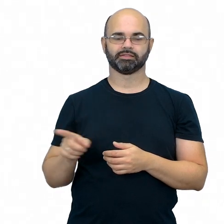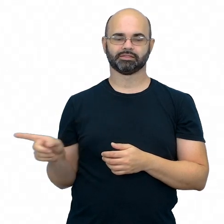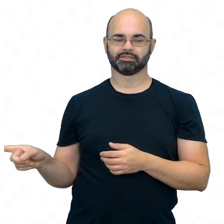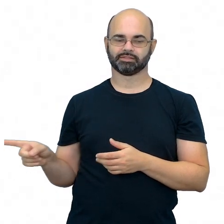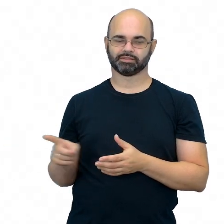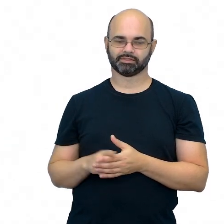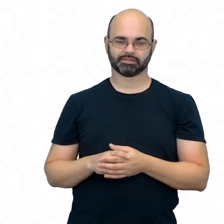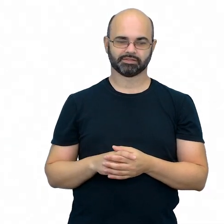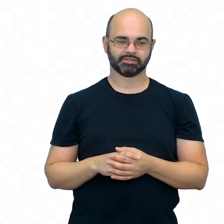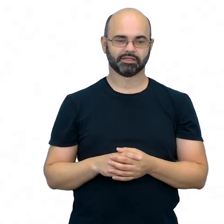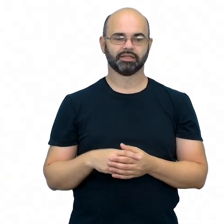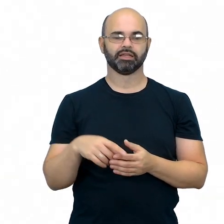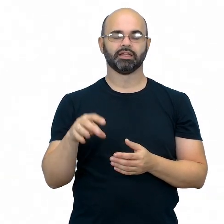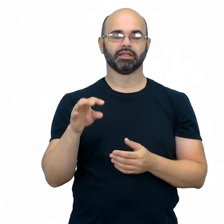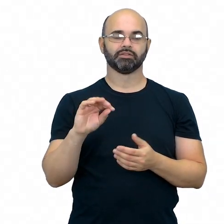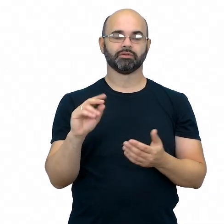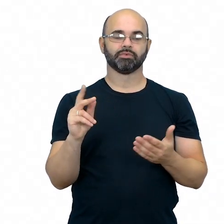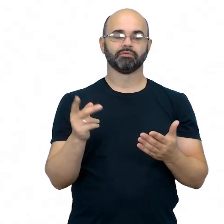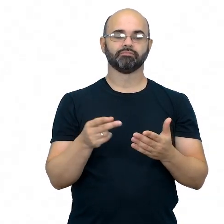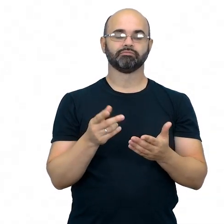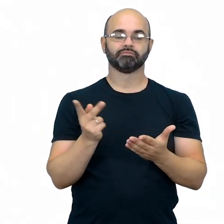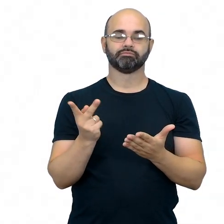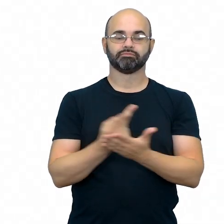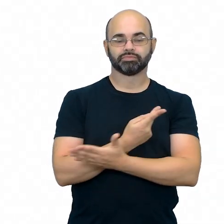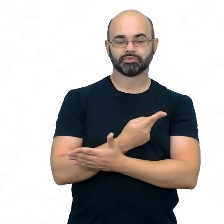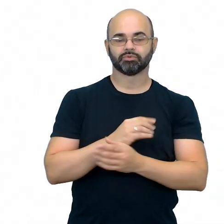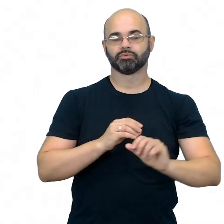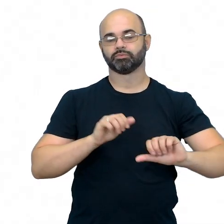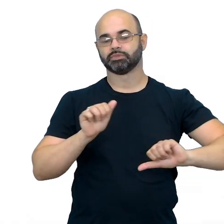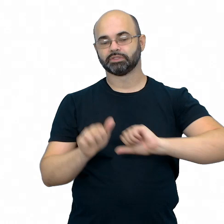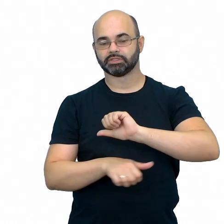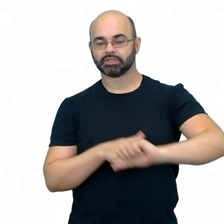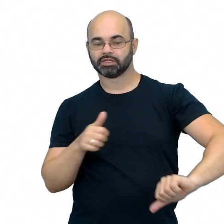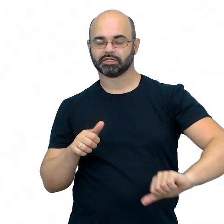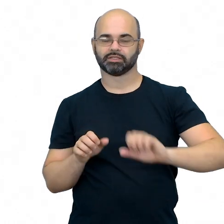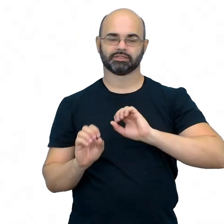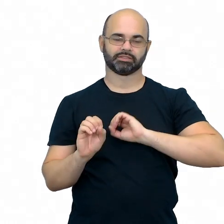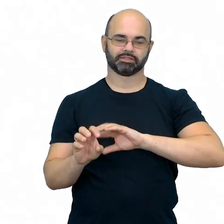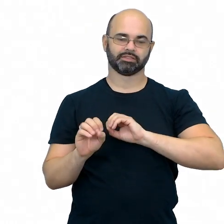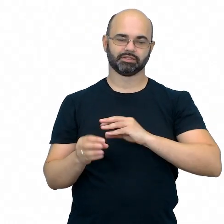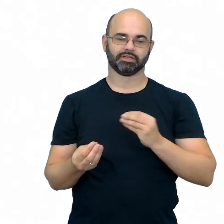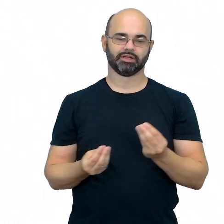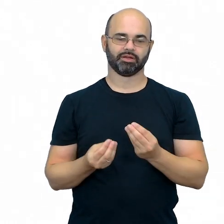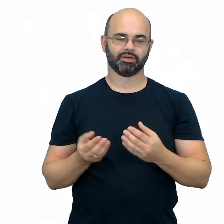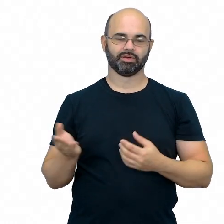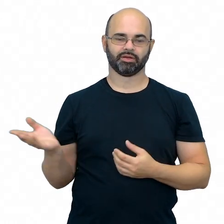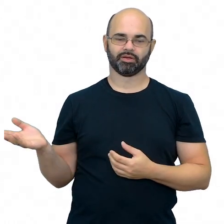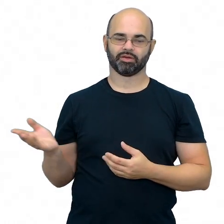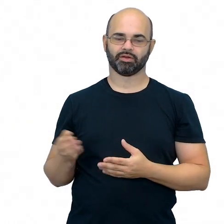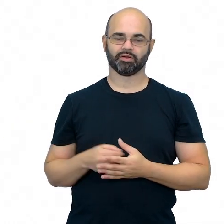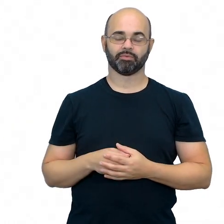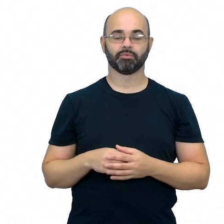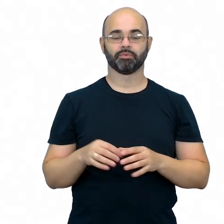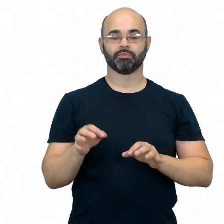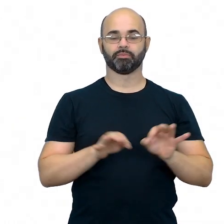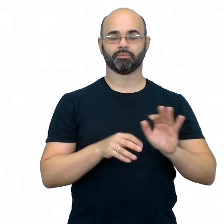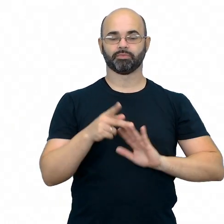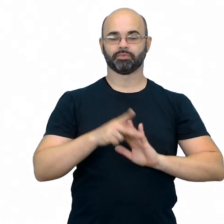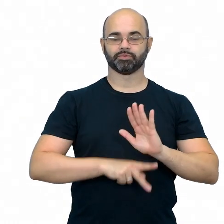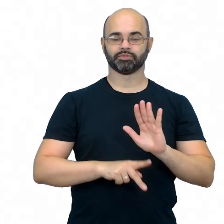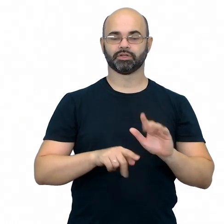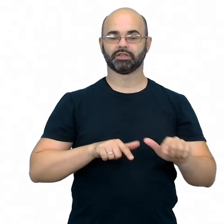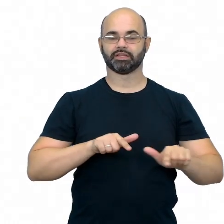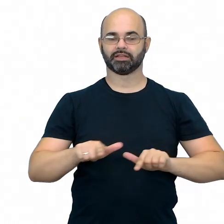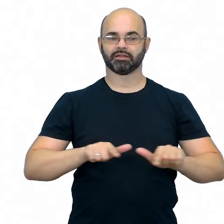os projetos de trabalho. É dentro dessa referência que nós desdobramos as nossas pautas e os nossos estudos.